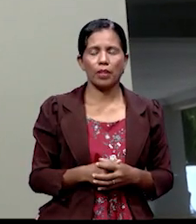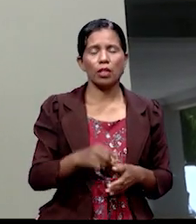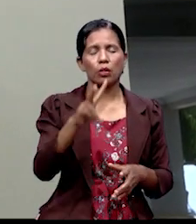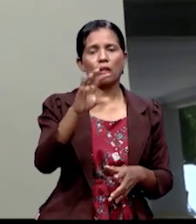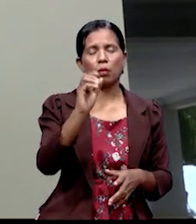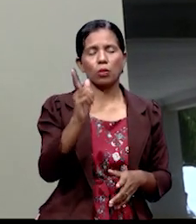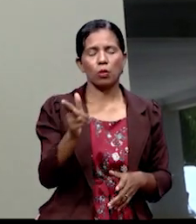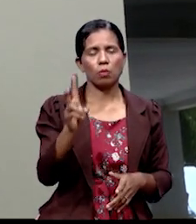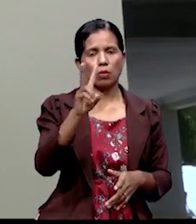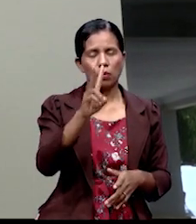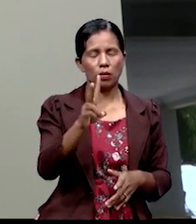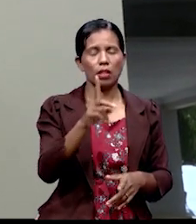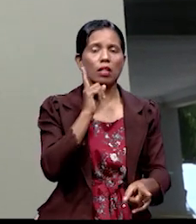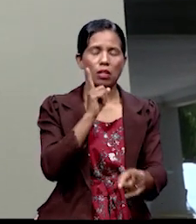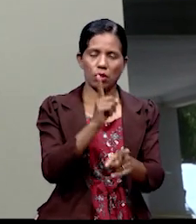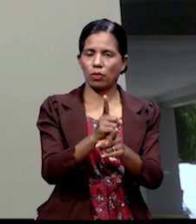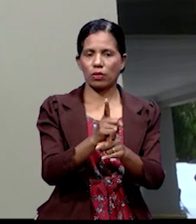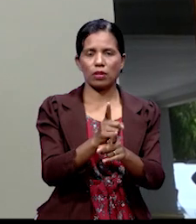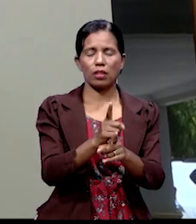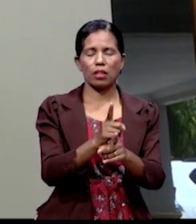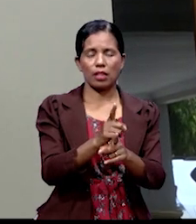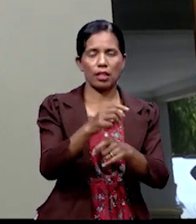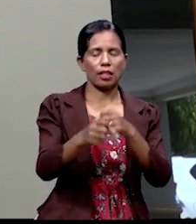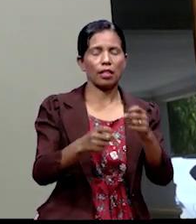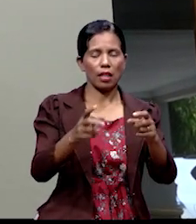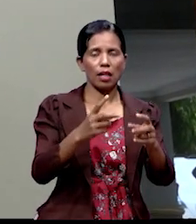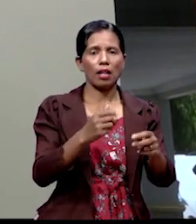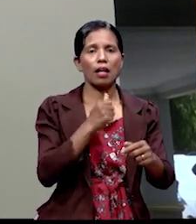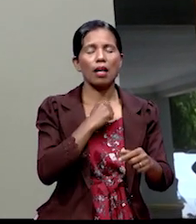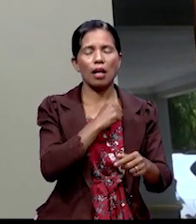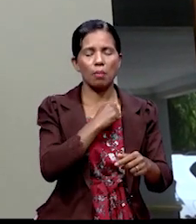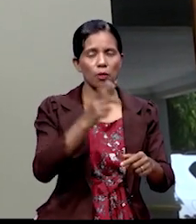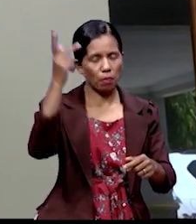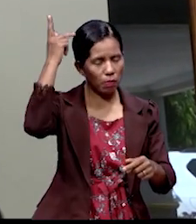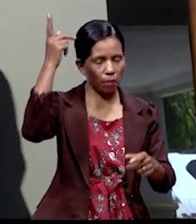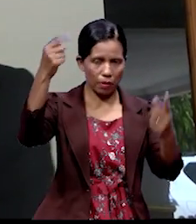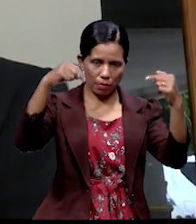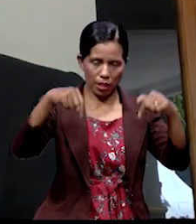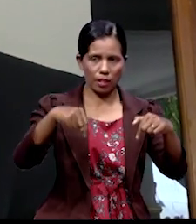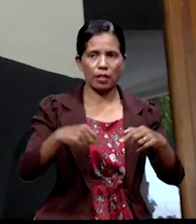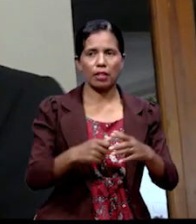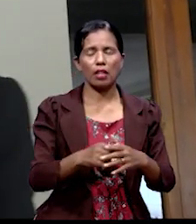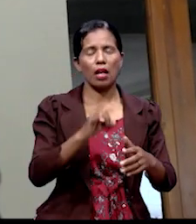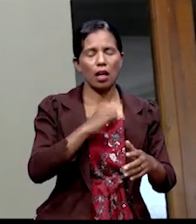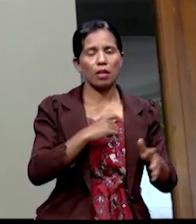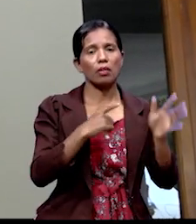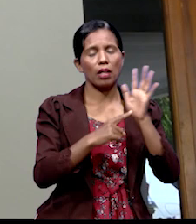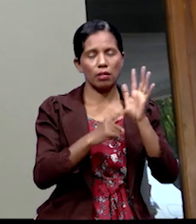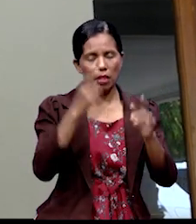2022, né, confirmado. 2022 é um papo mais. Ao pessoalmente, informalmente, ao